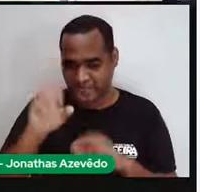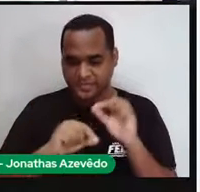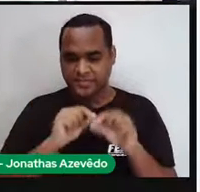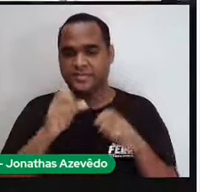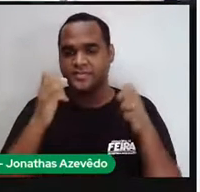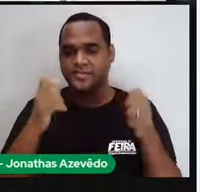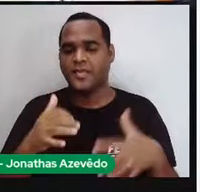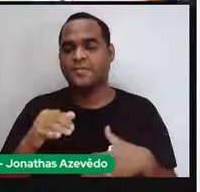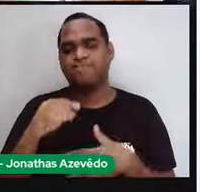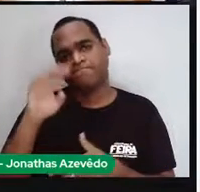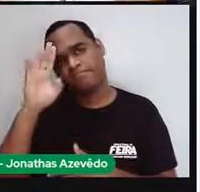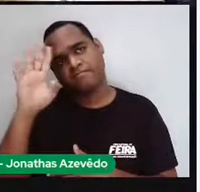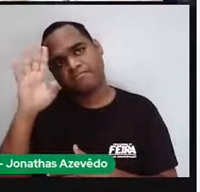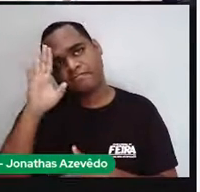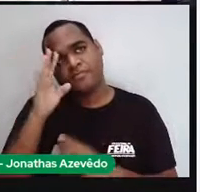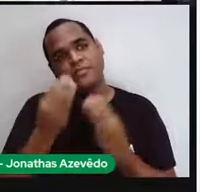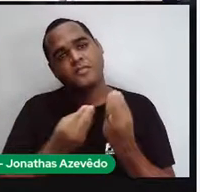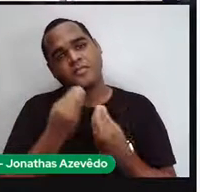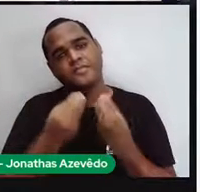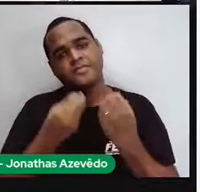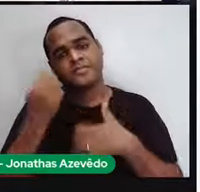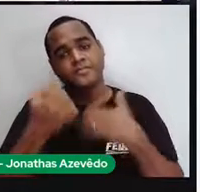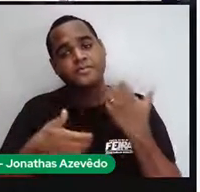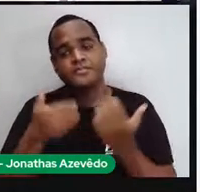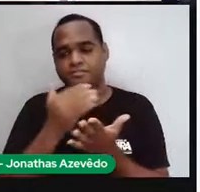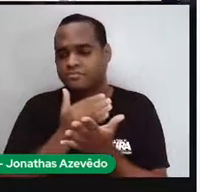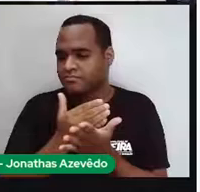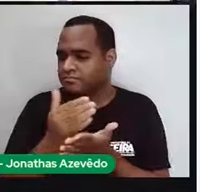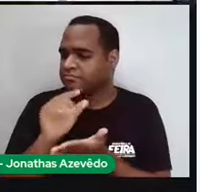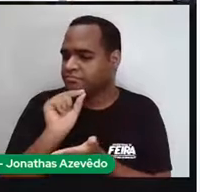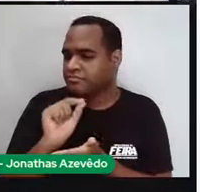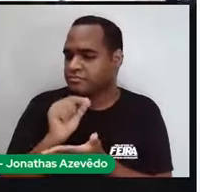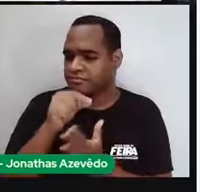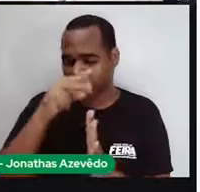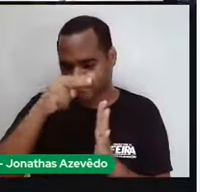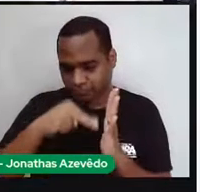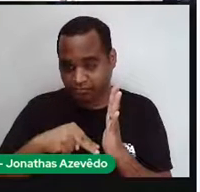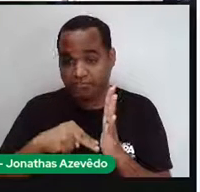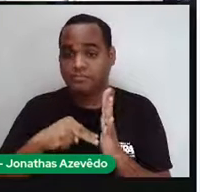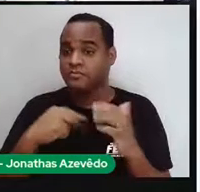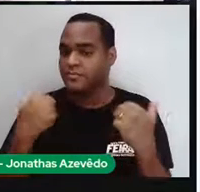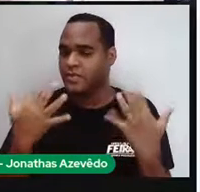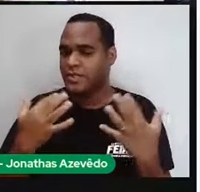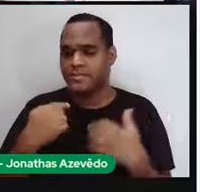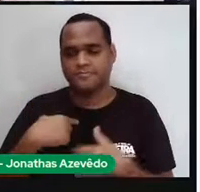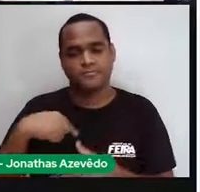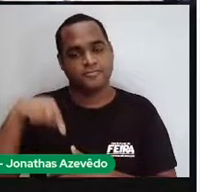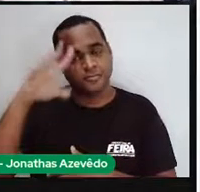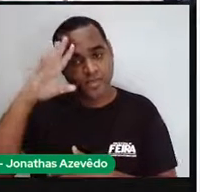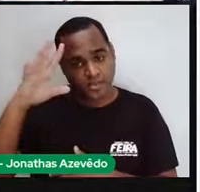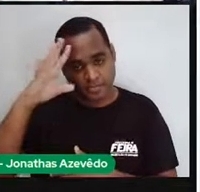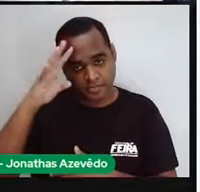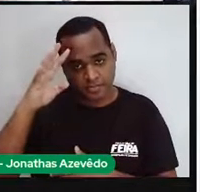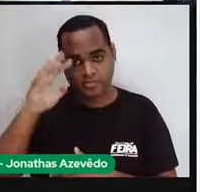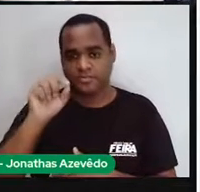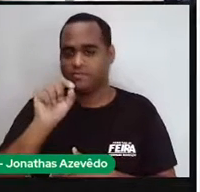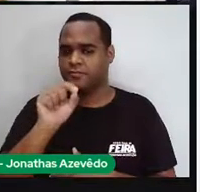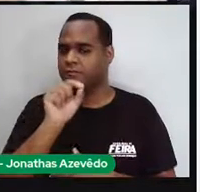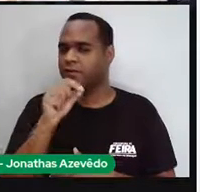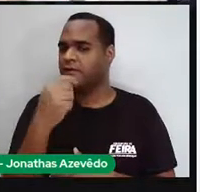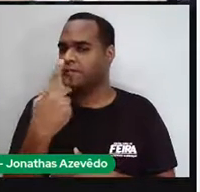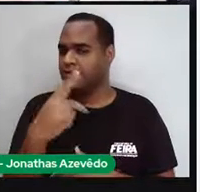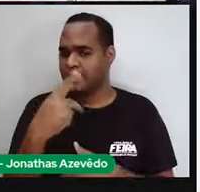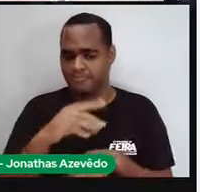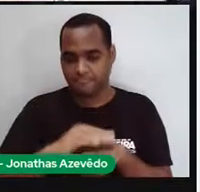nessa situação que eu vou começar a ler aqui tá bom vamos imaginar que você está assistindo